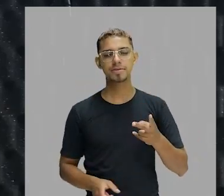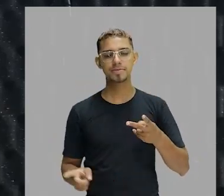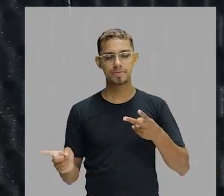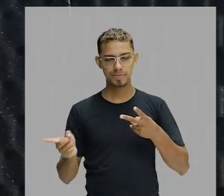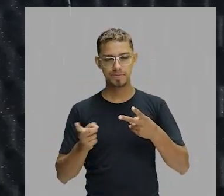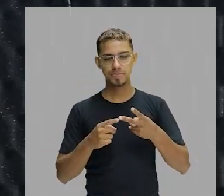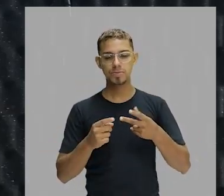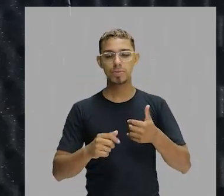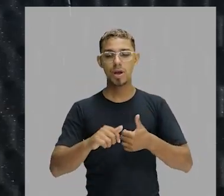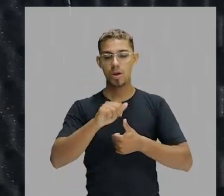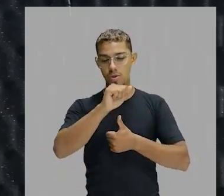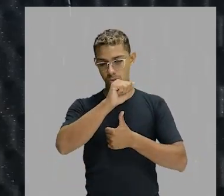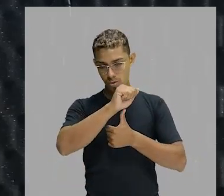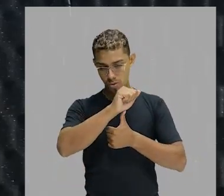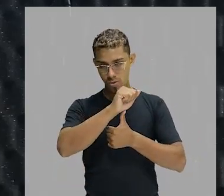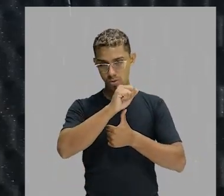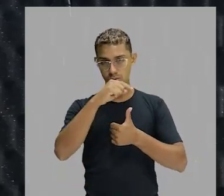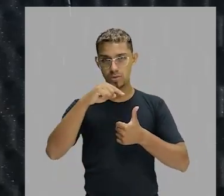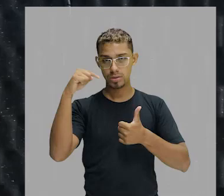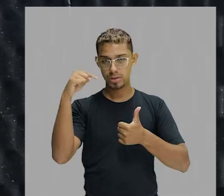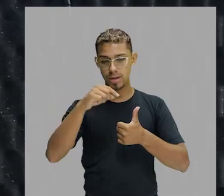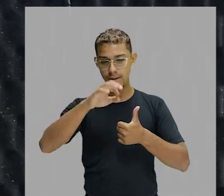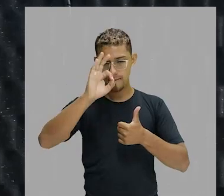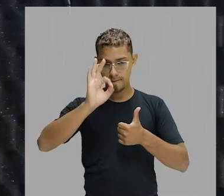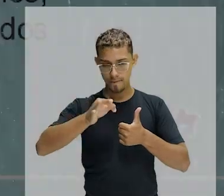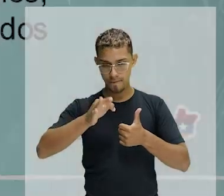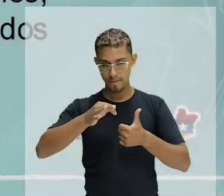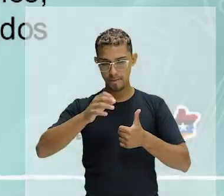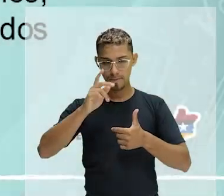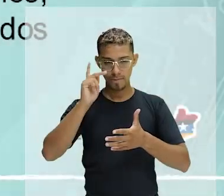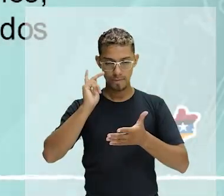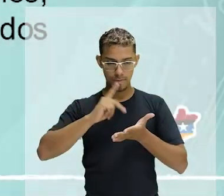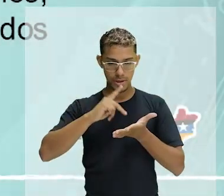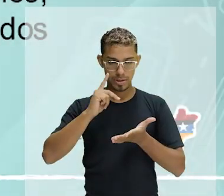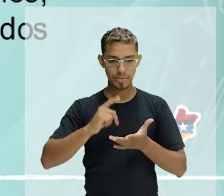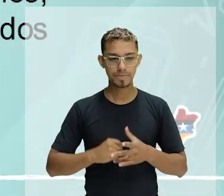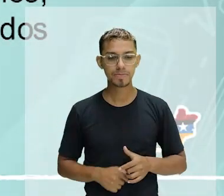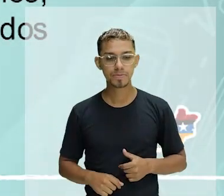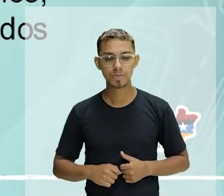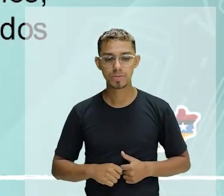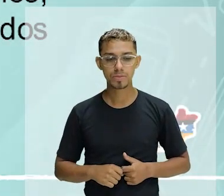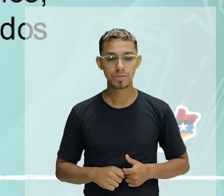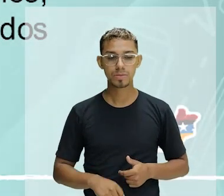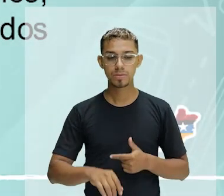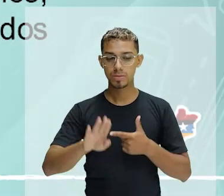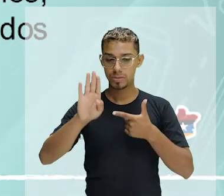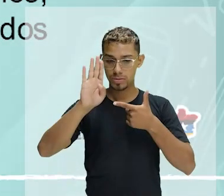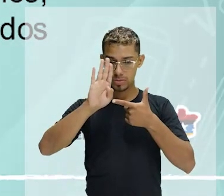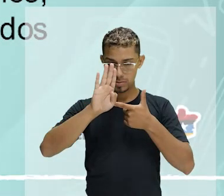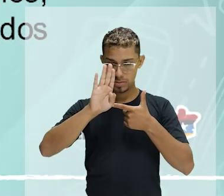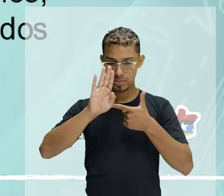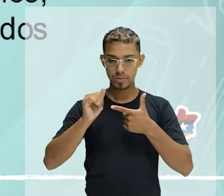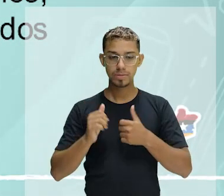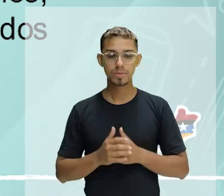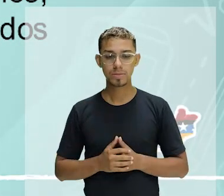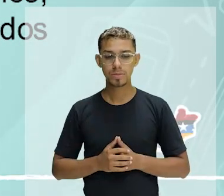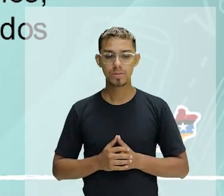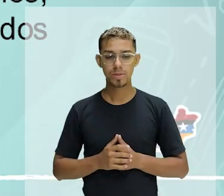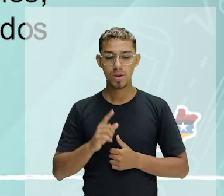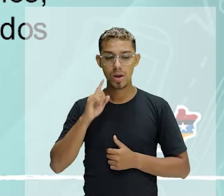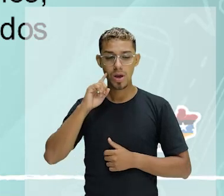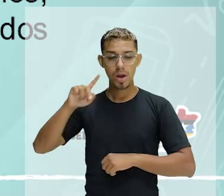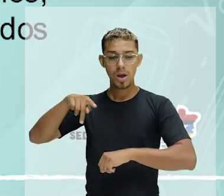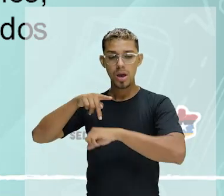Brasil, de fato, detém uma das maiores biodiversidades do planeta. Letra B. O país é um dos principais alvos